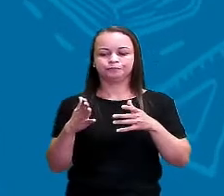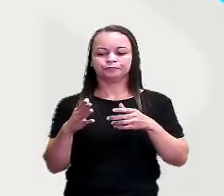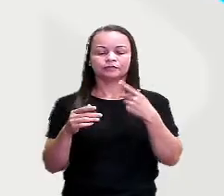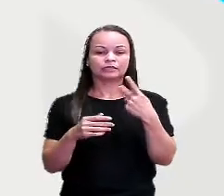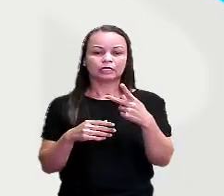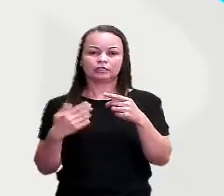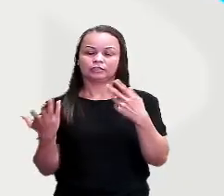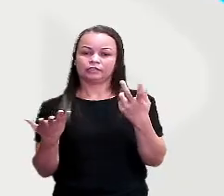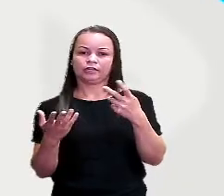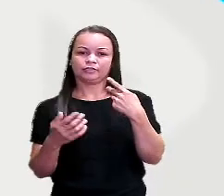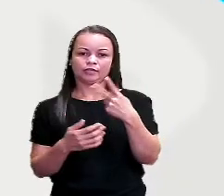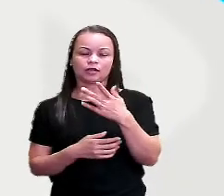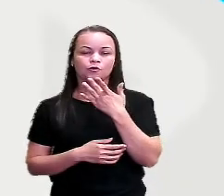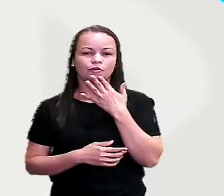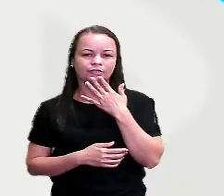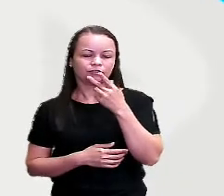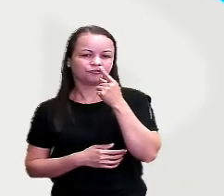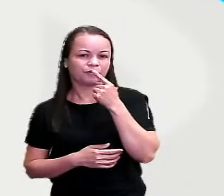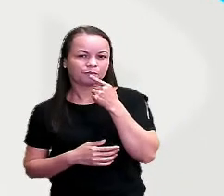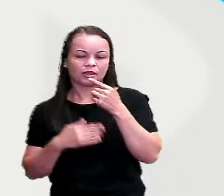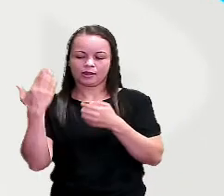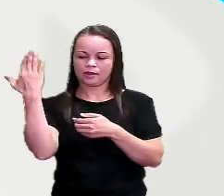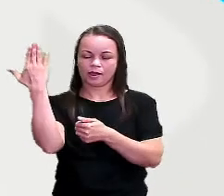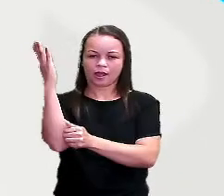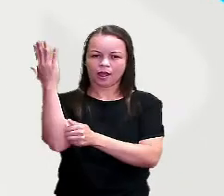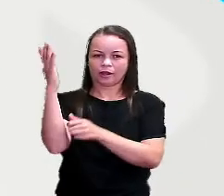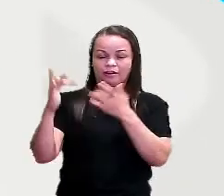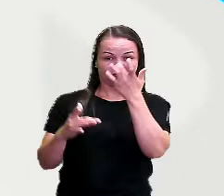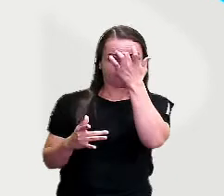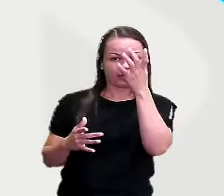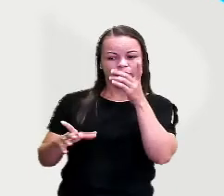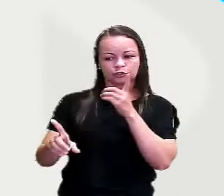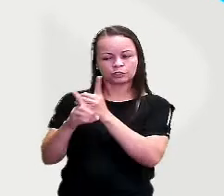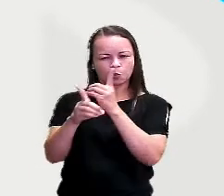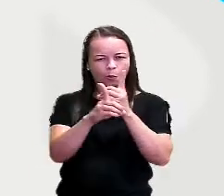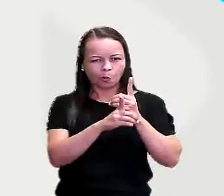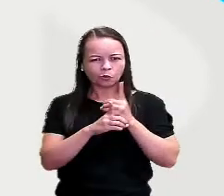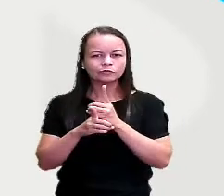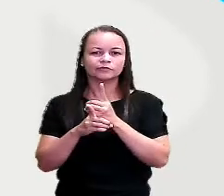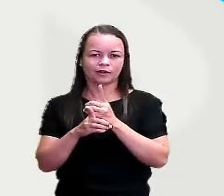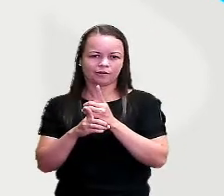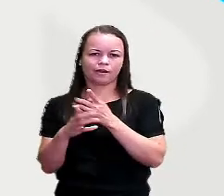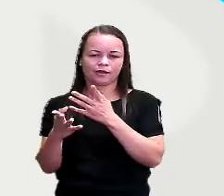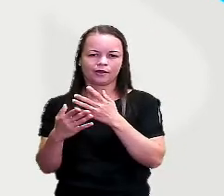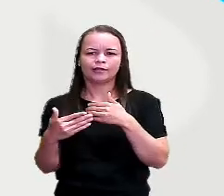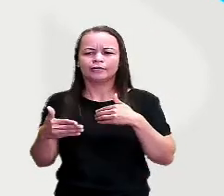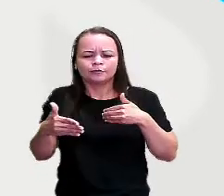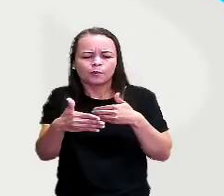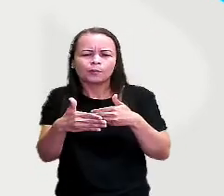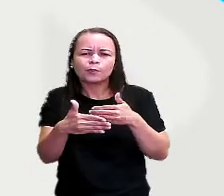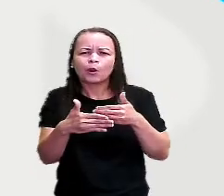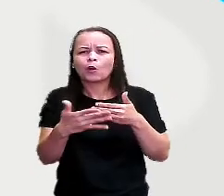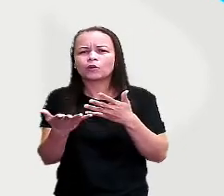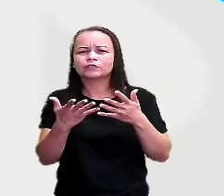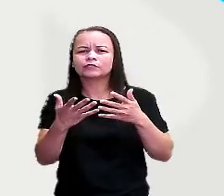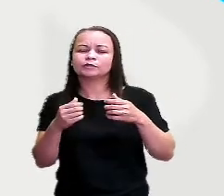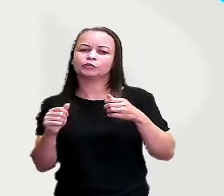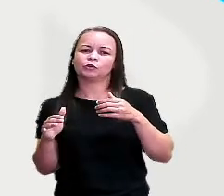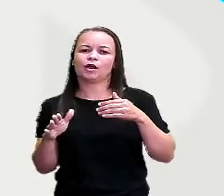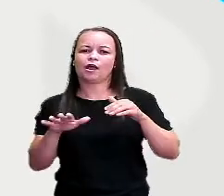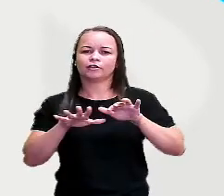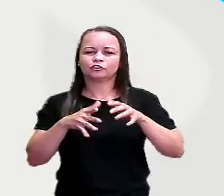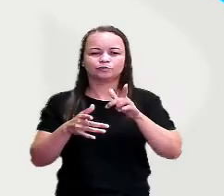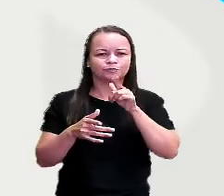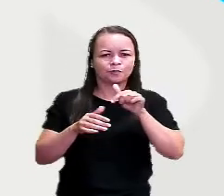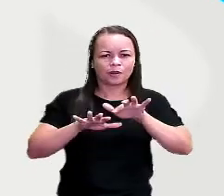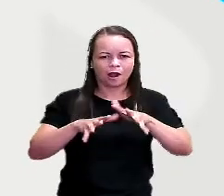tem a coloração vermelha, e a madeira era facilmente encontrada nas regiões costeiras do país, ou seja, na parte do litoral.